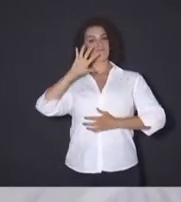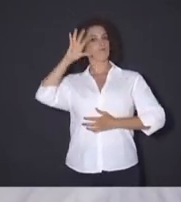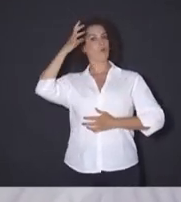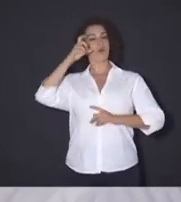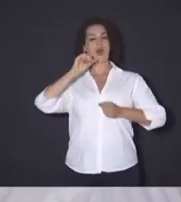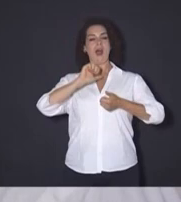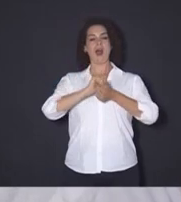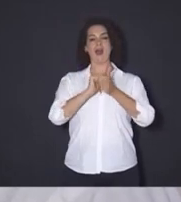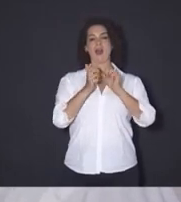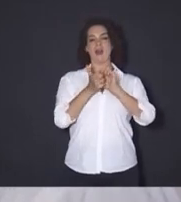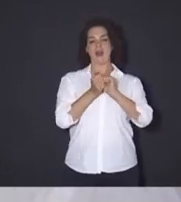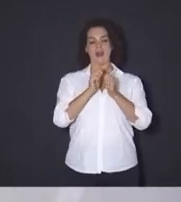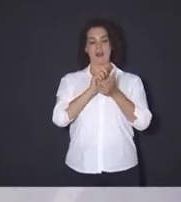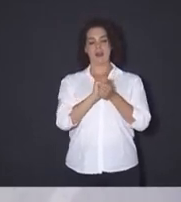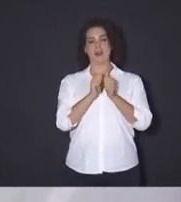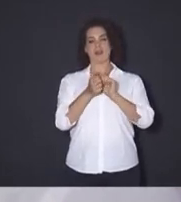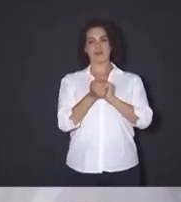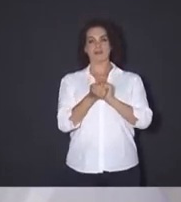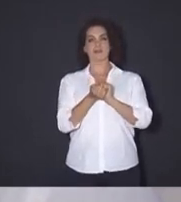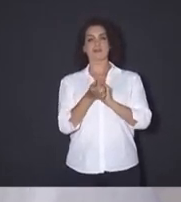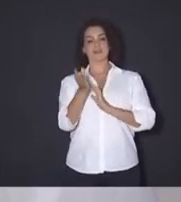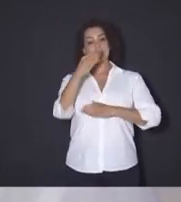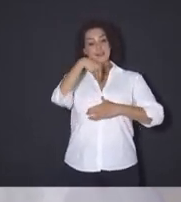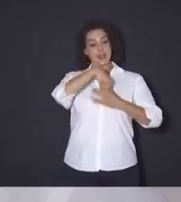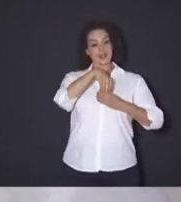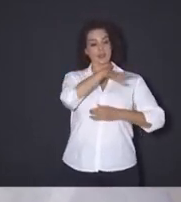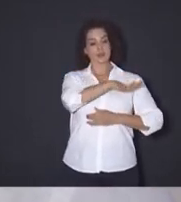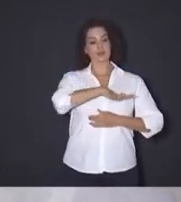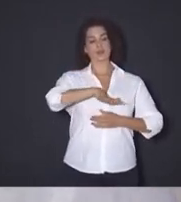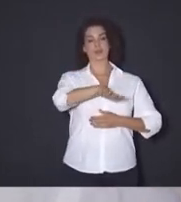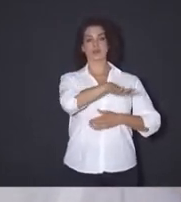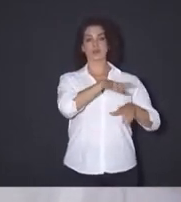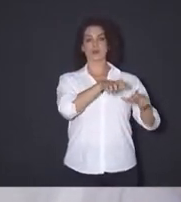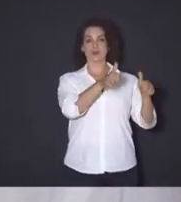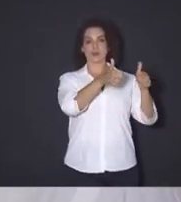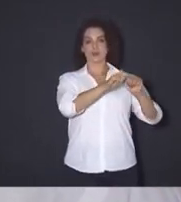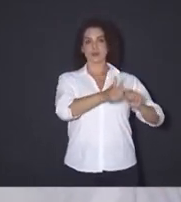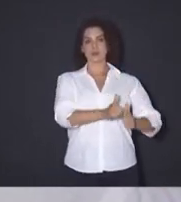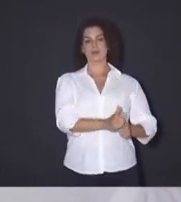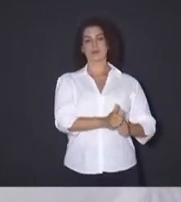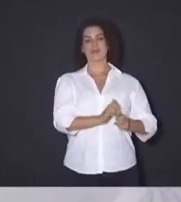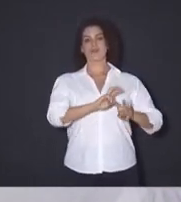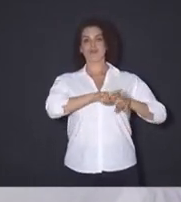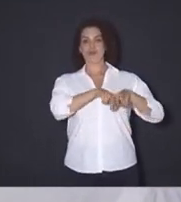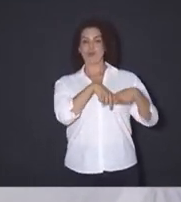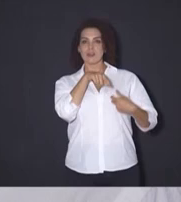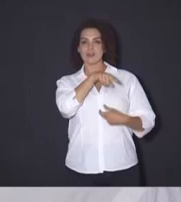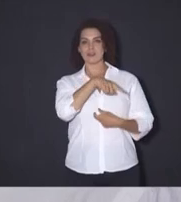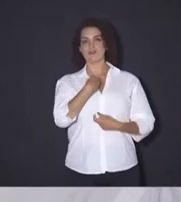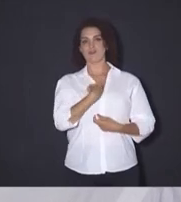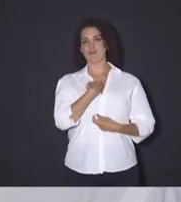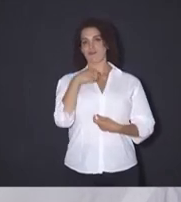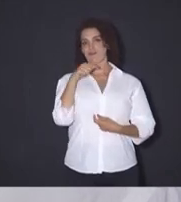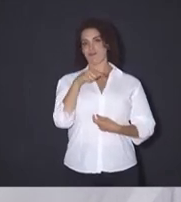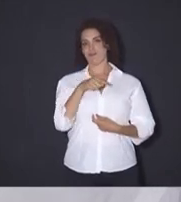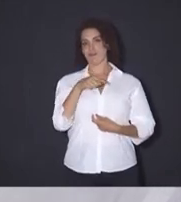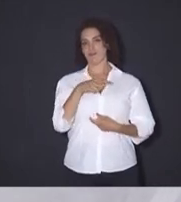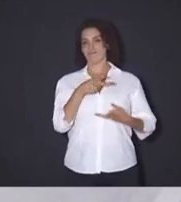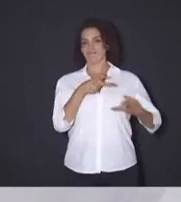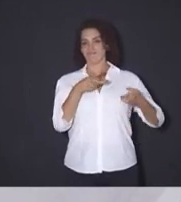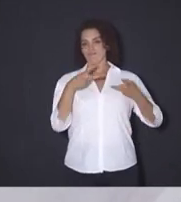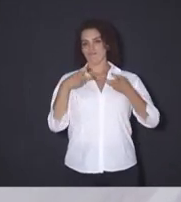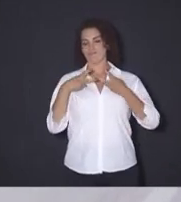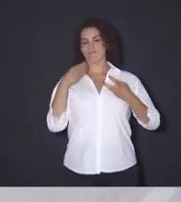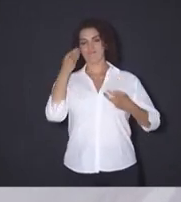justamente por estar na ambiência de um terreiro de candomblé no cotidiano do terreiro de candomblé é coincidente